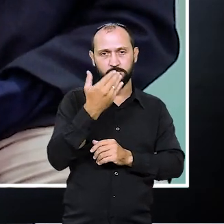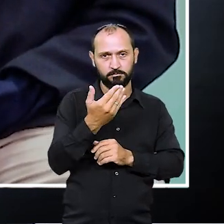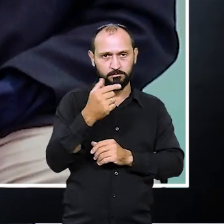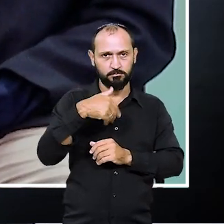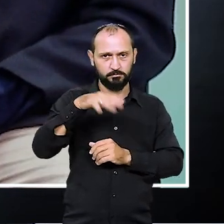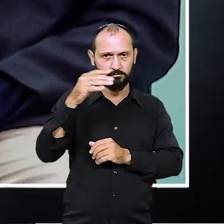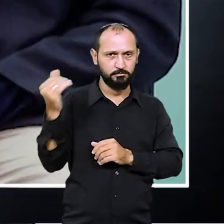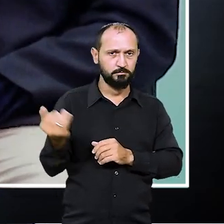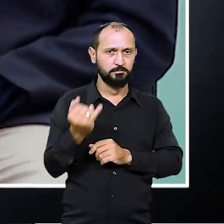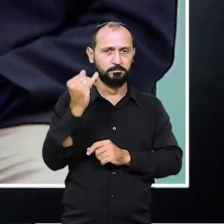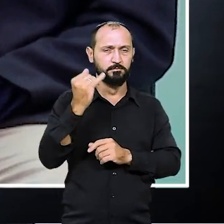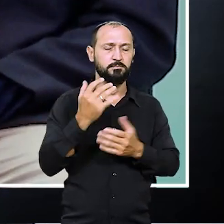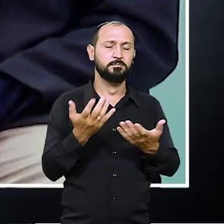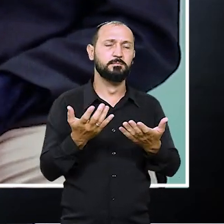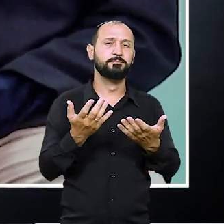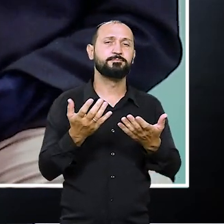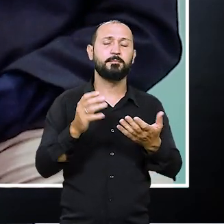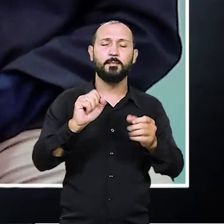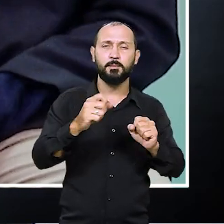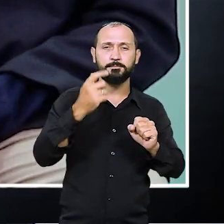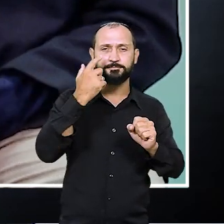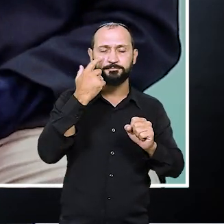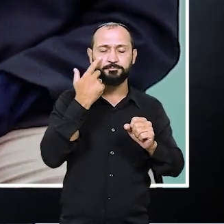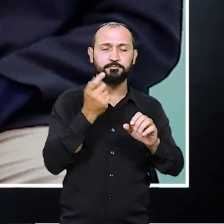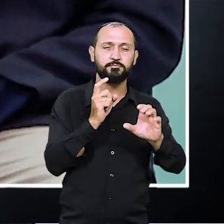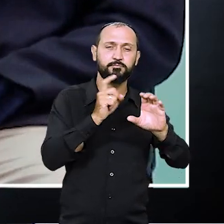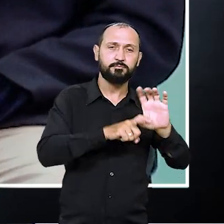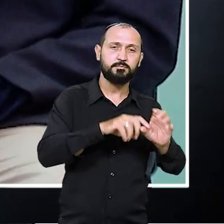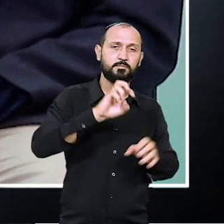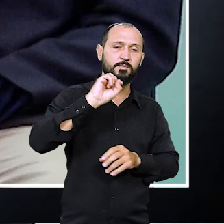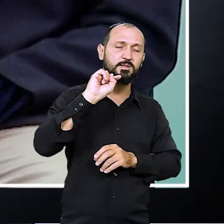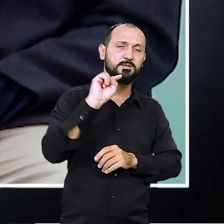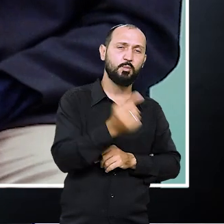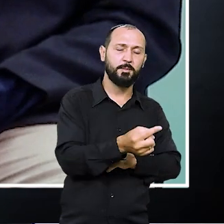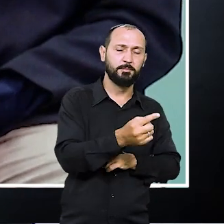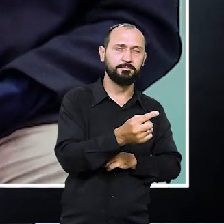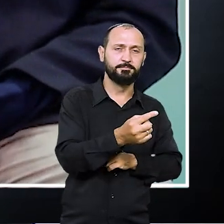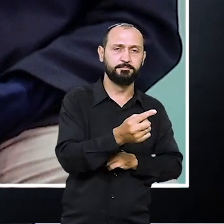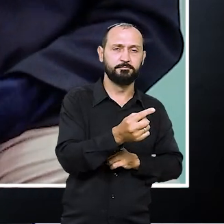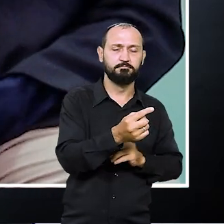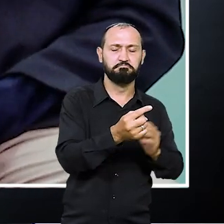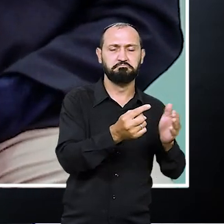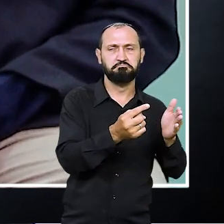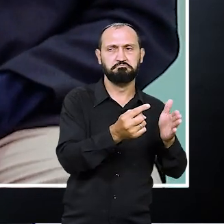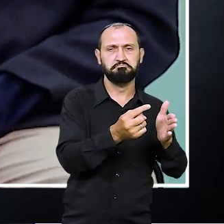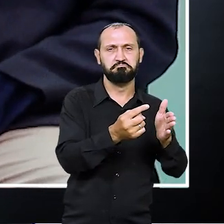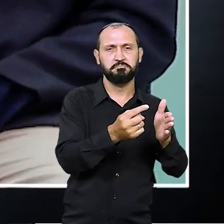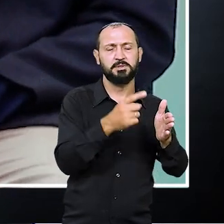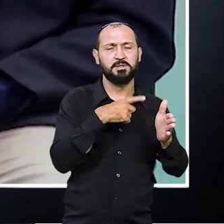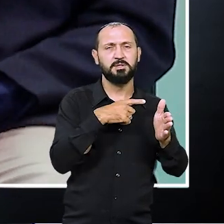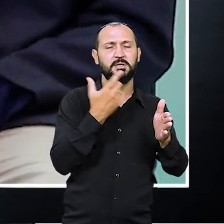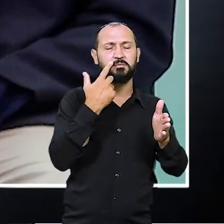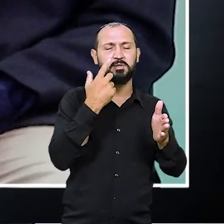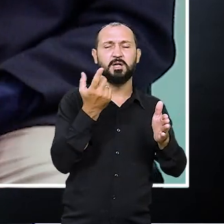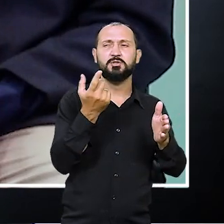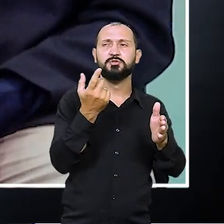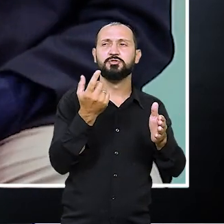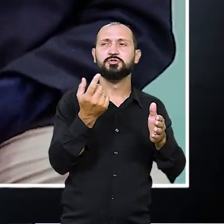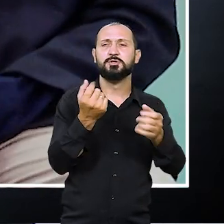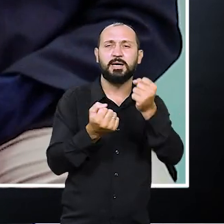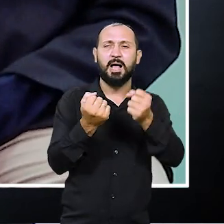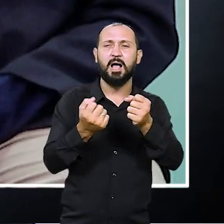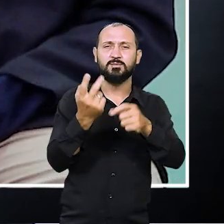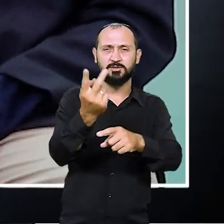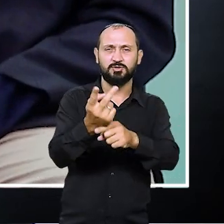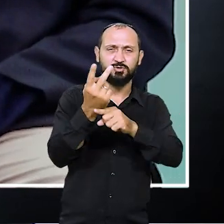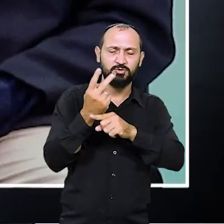está sendo cobrado ali é um dos principais fatores. Então, você pode pegar desde uma dívida aí de R$5.000, né, que você teve no